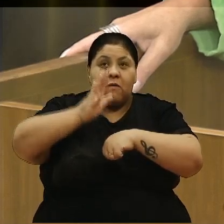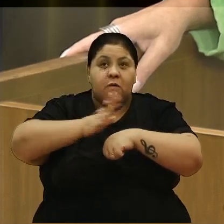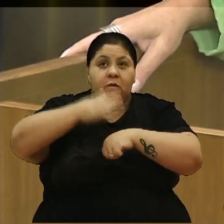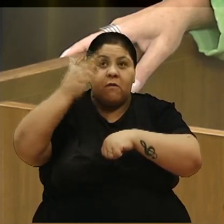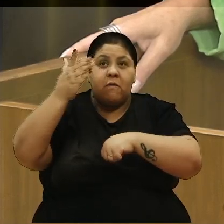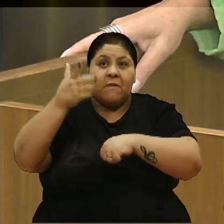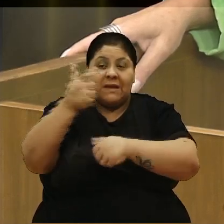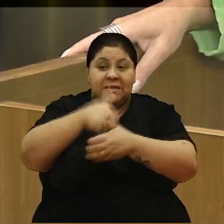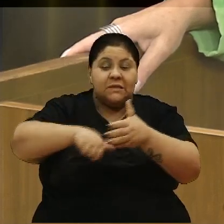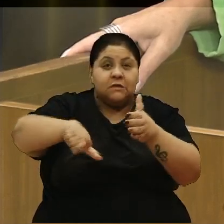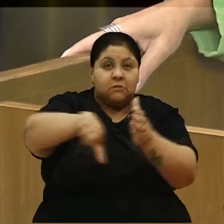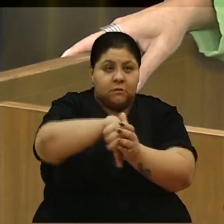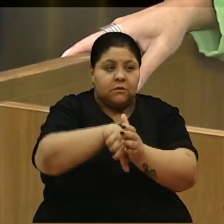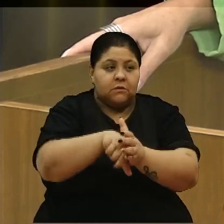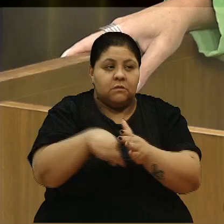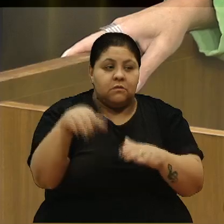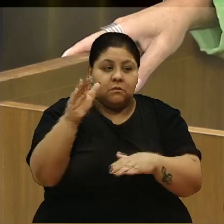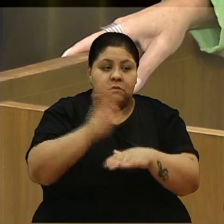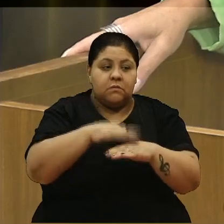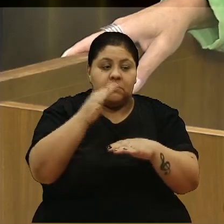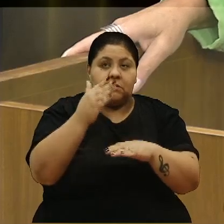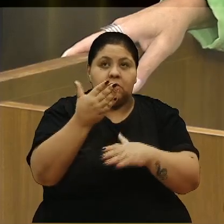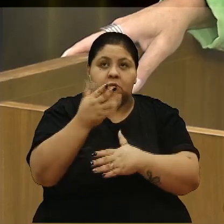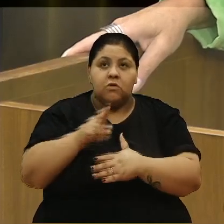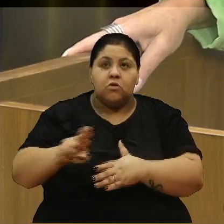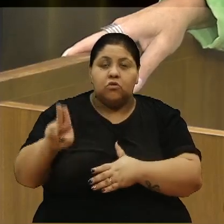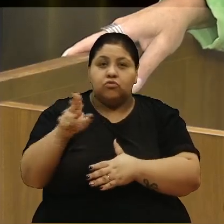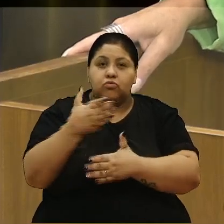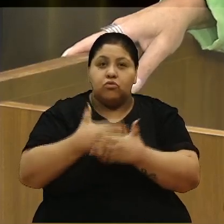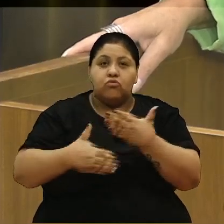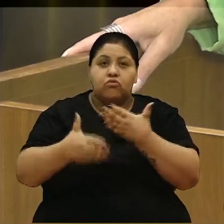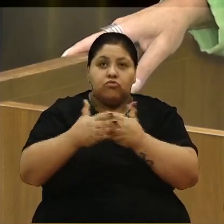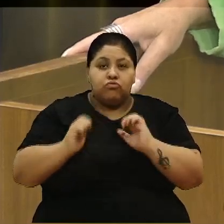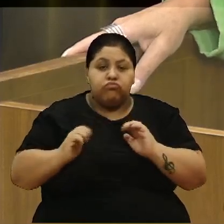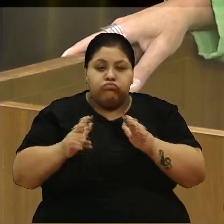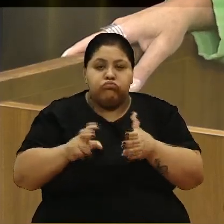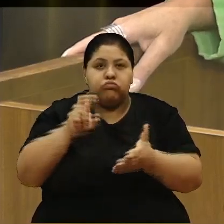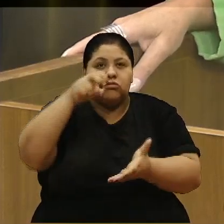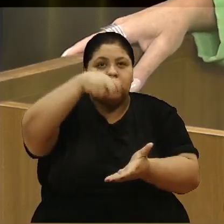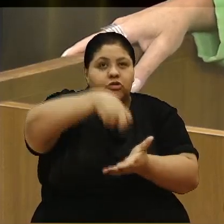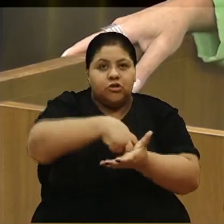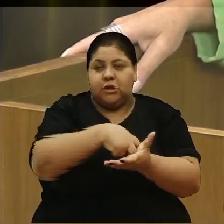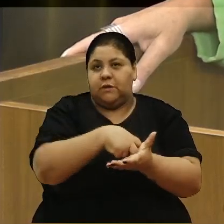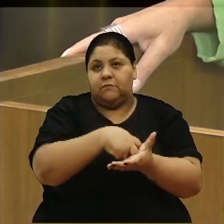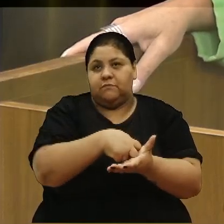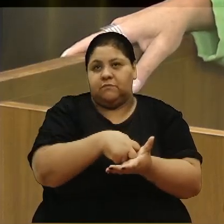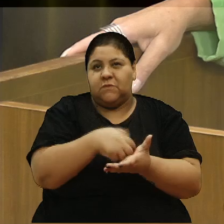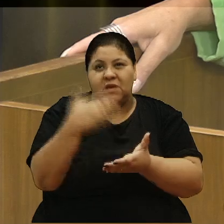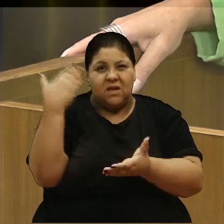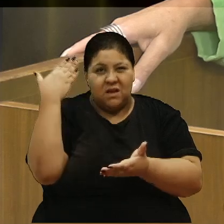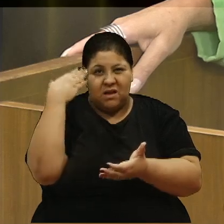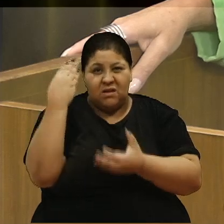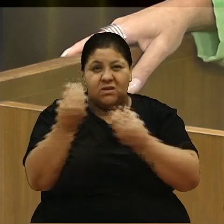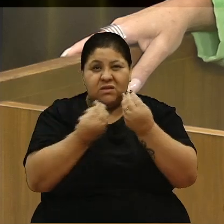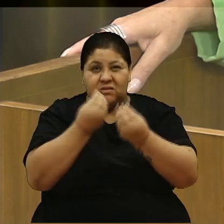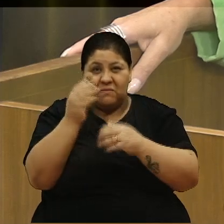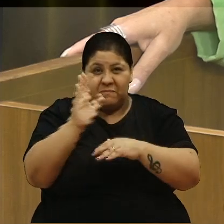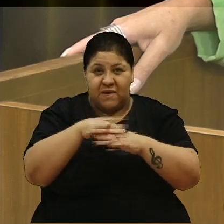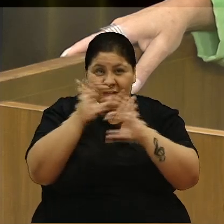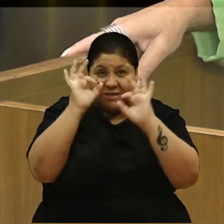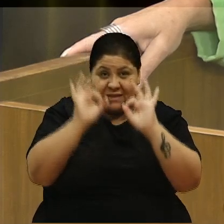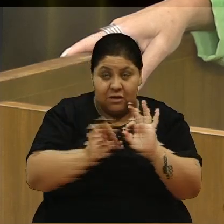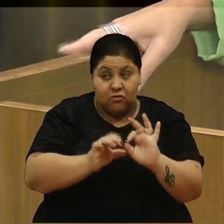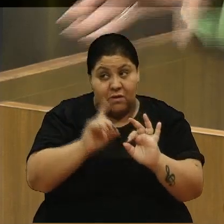comete crime e que mais usou todas as medidas punitivas já para os crimes. E sabe a qual que deu mais certo